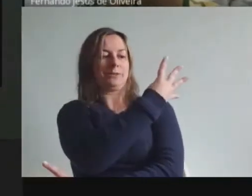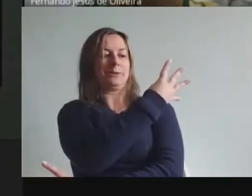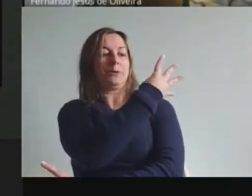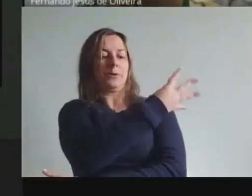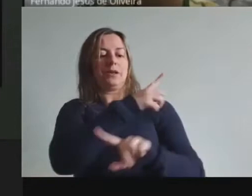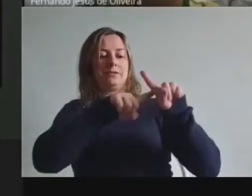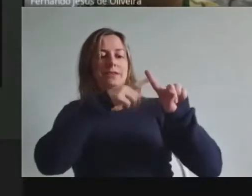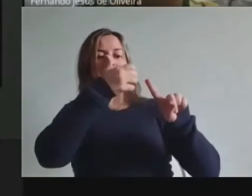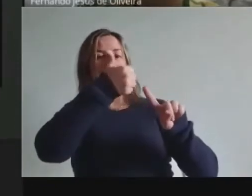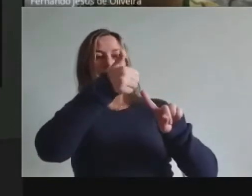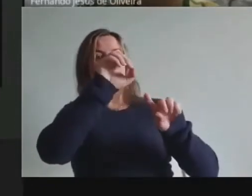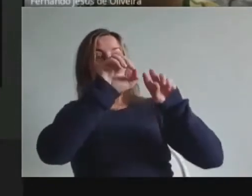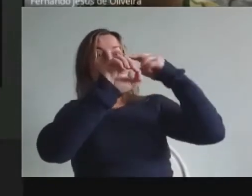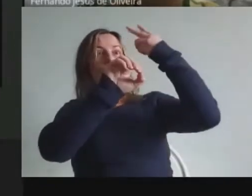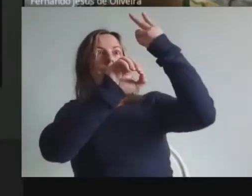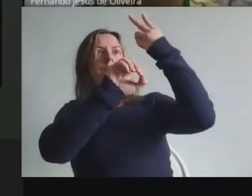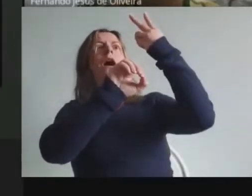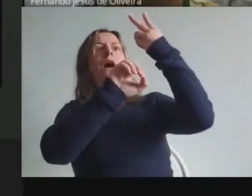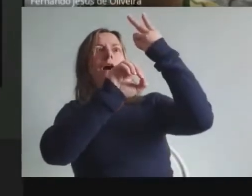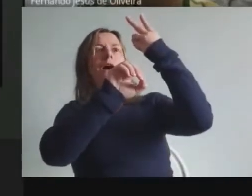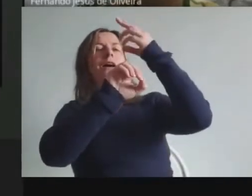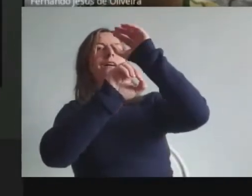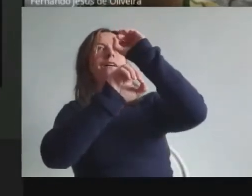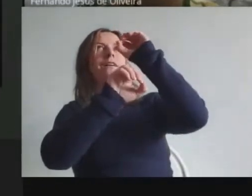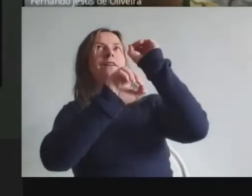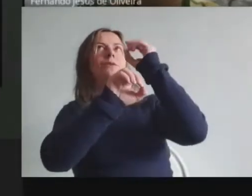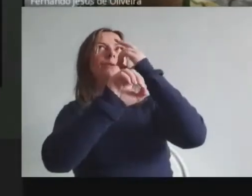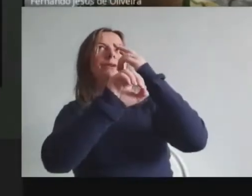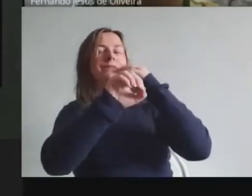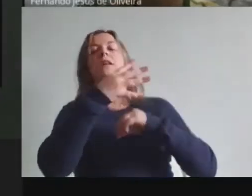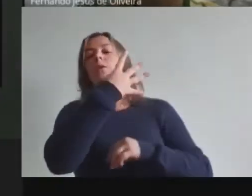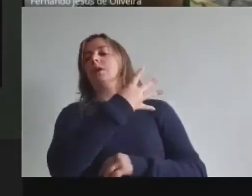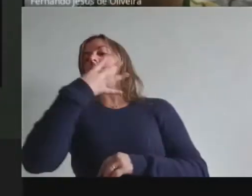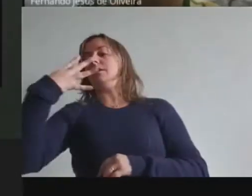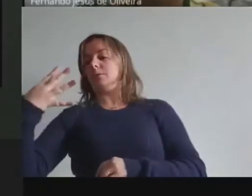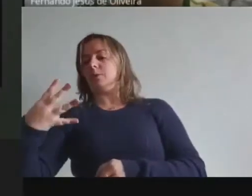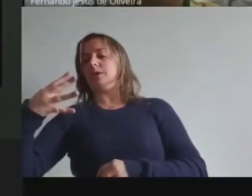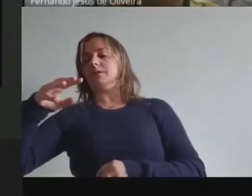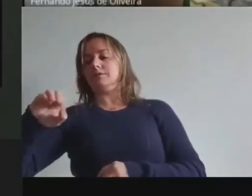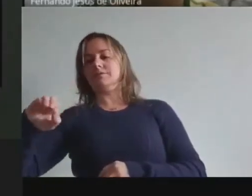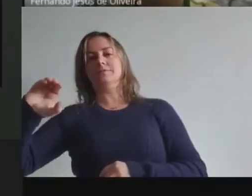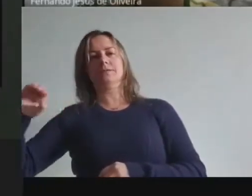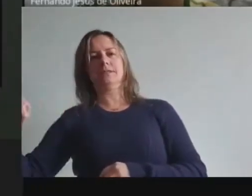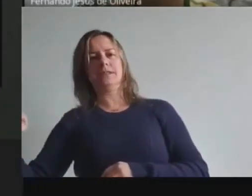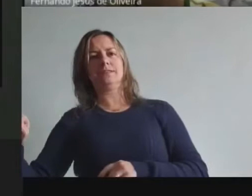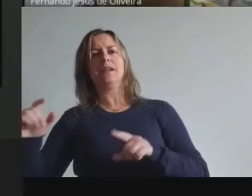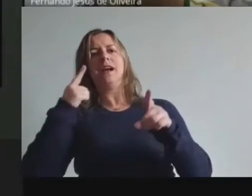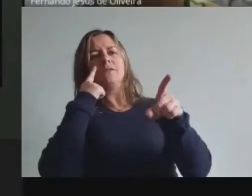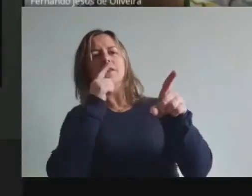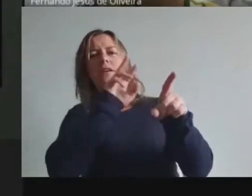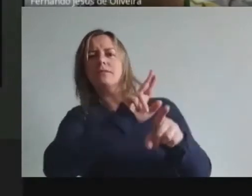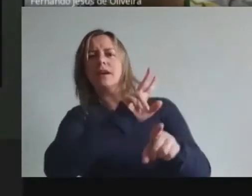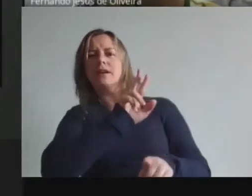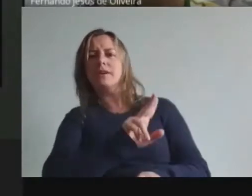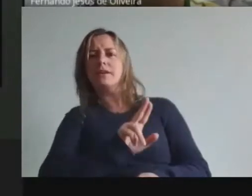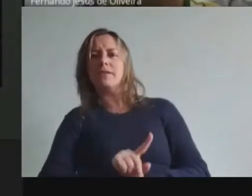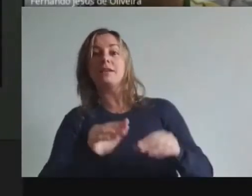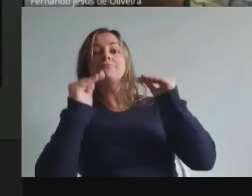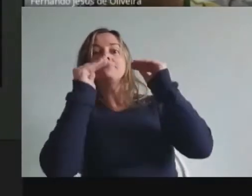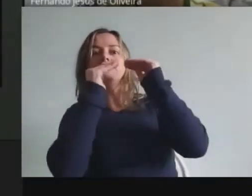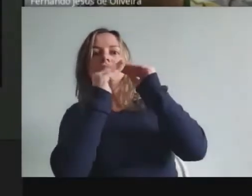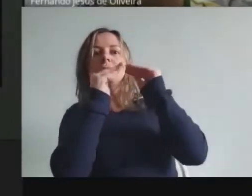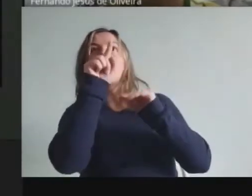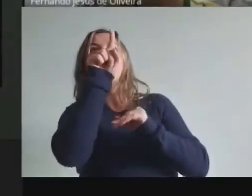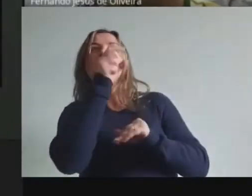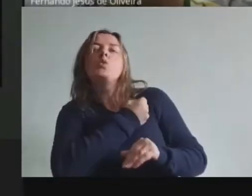com dois zeros, ok? 5 vezes 10 ao cubo seria 5 vezes 1000, 5000. 5 com 3 zeros. 7